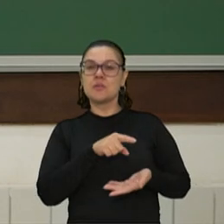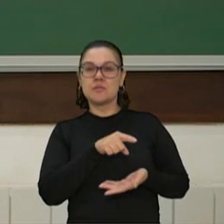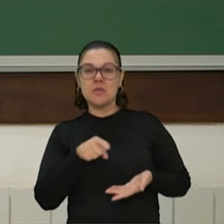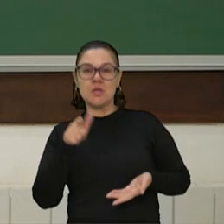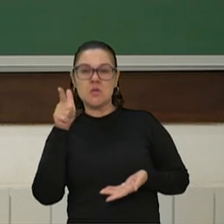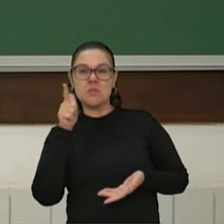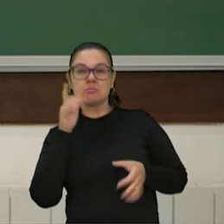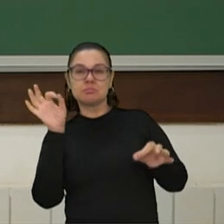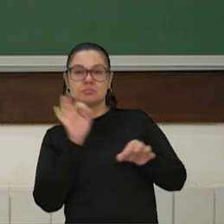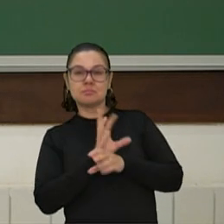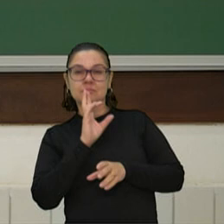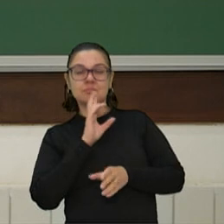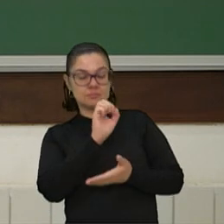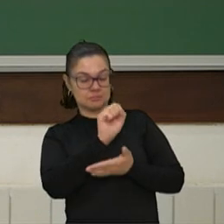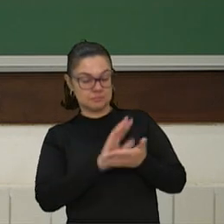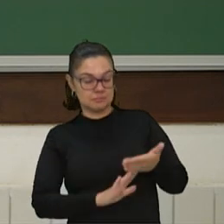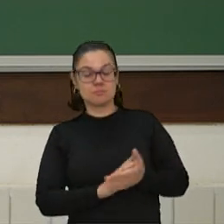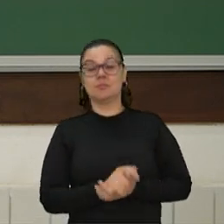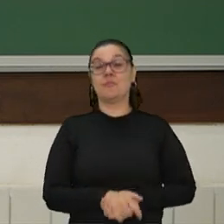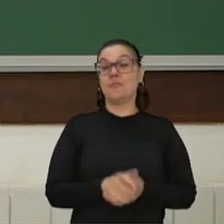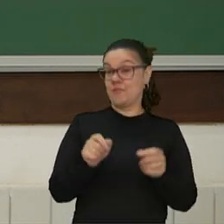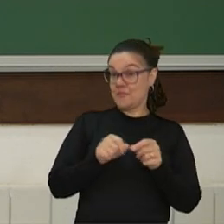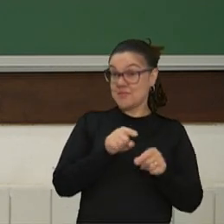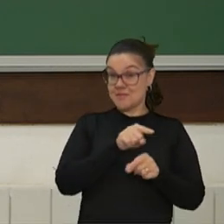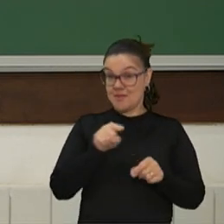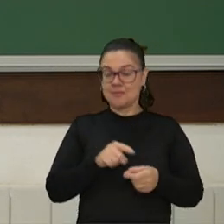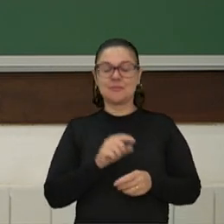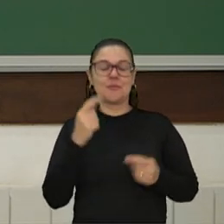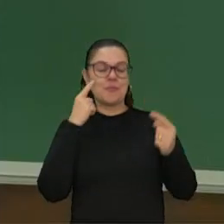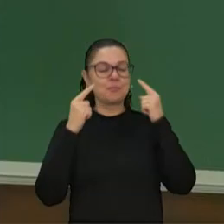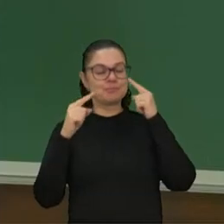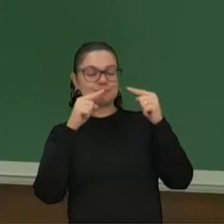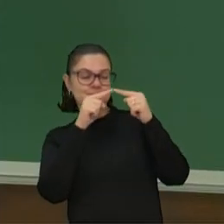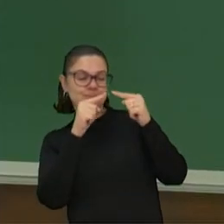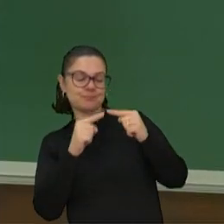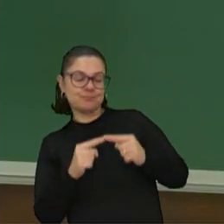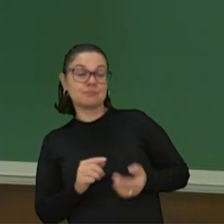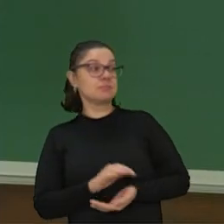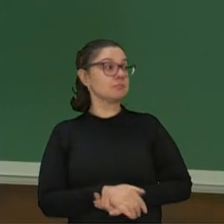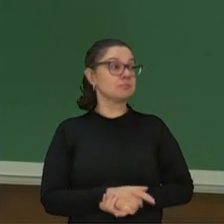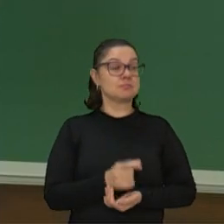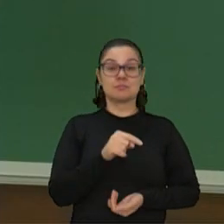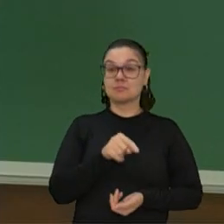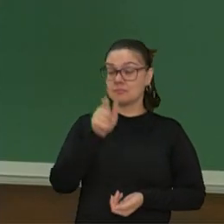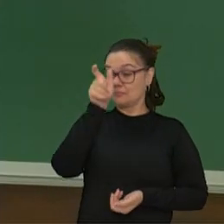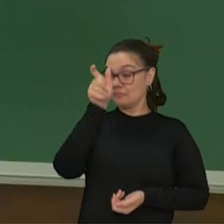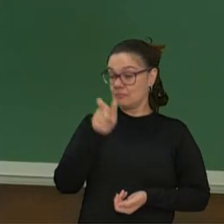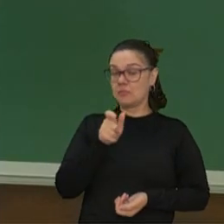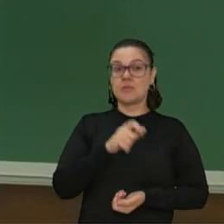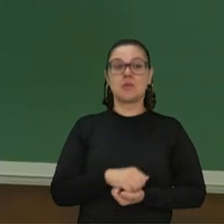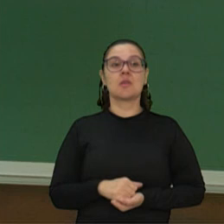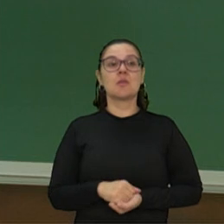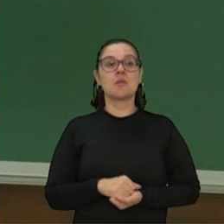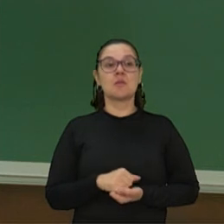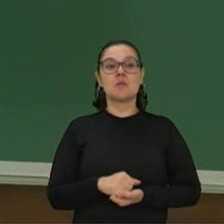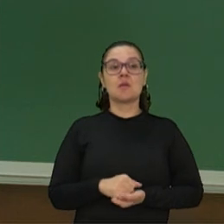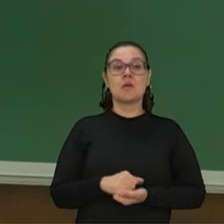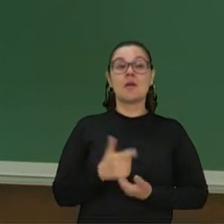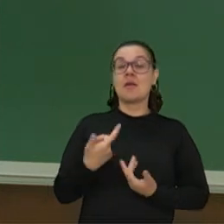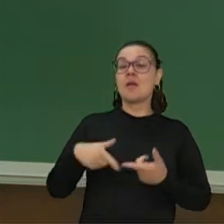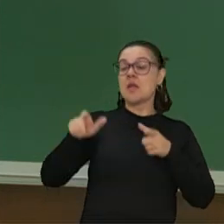aí, conseguiram realizar a atividade? Conseguiram fazer? Vamos conferir então. Aqui nós temos, né? Quem foi então